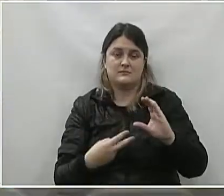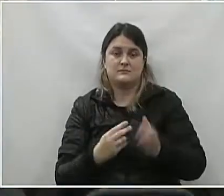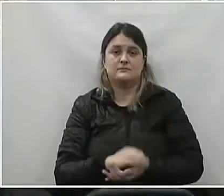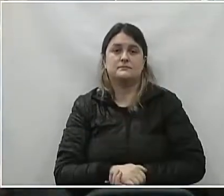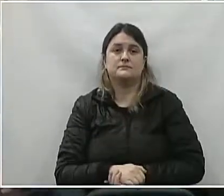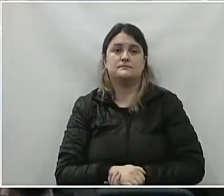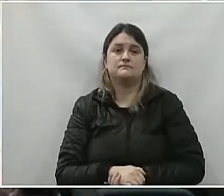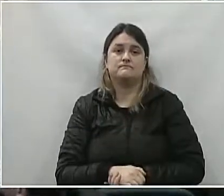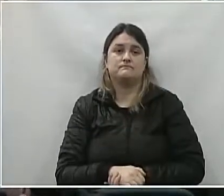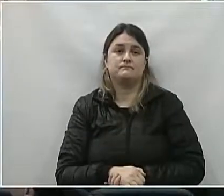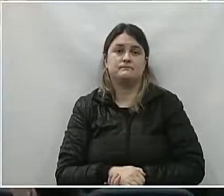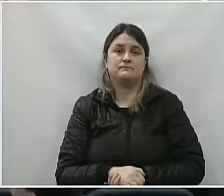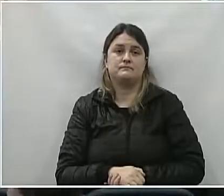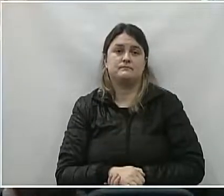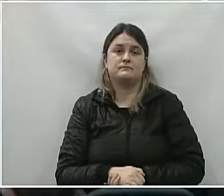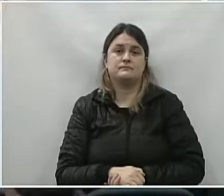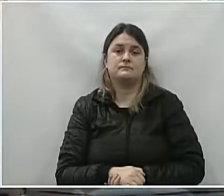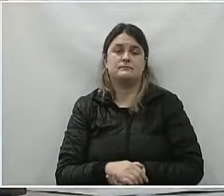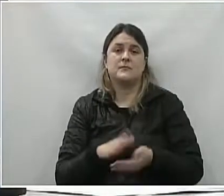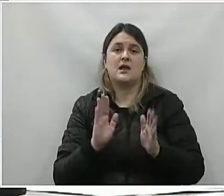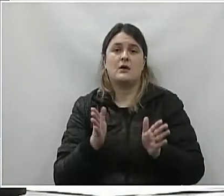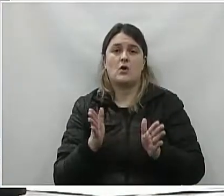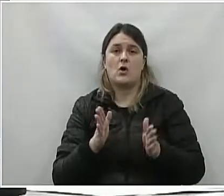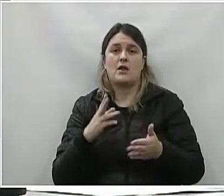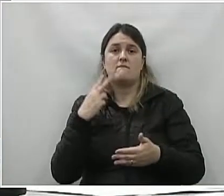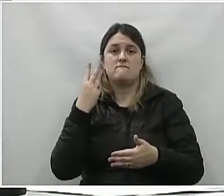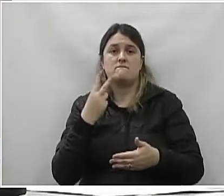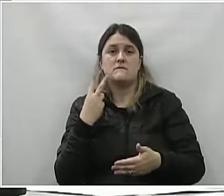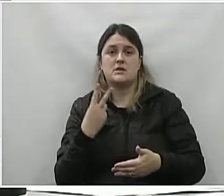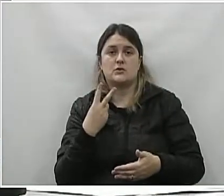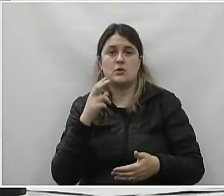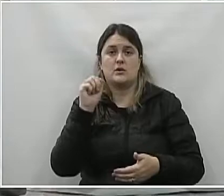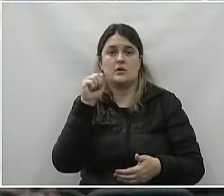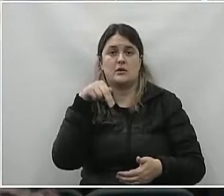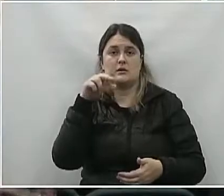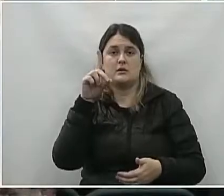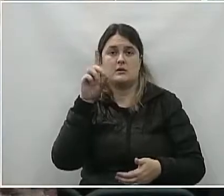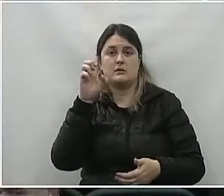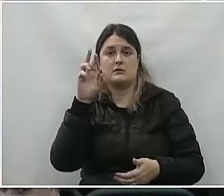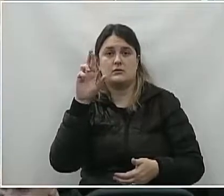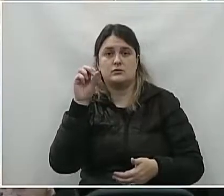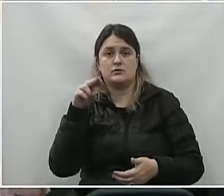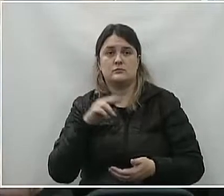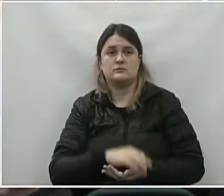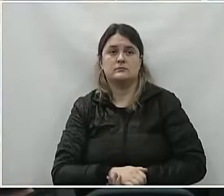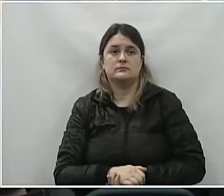todos. Com a palavra, vereador Anderson Cardoso.